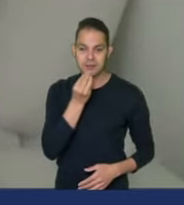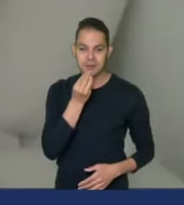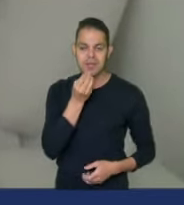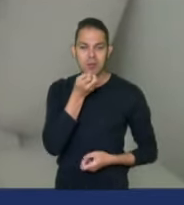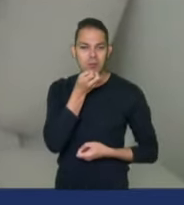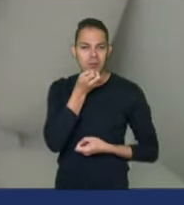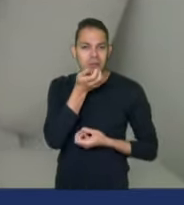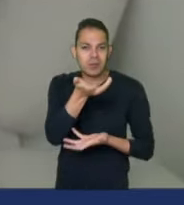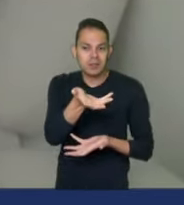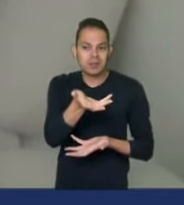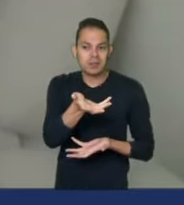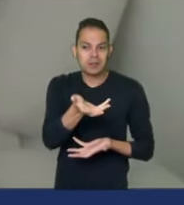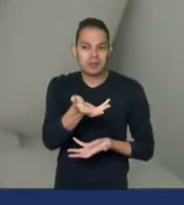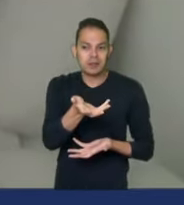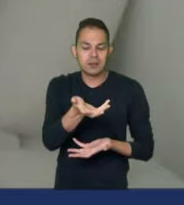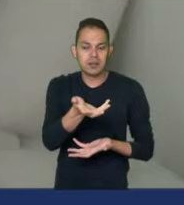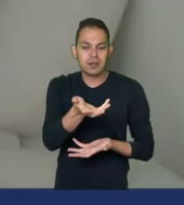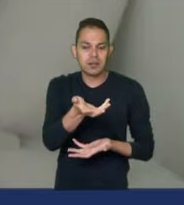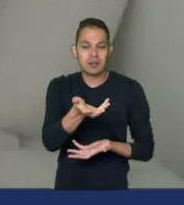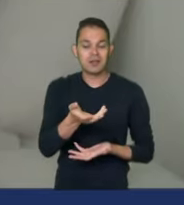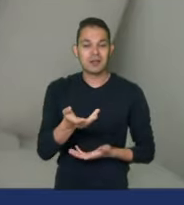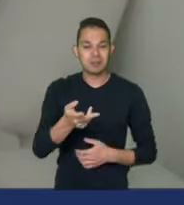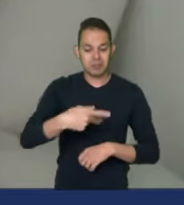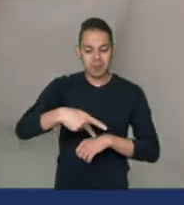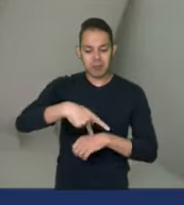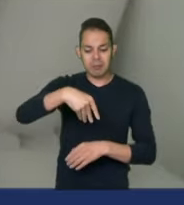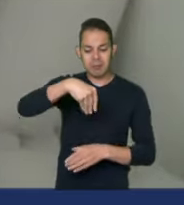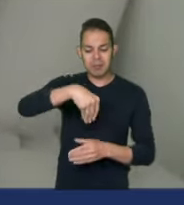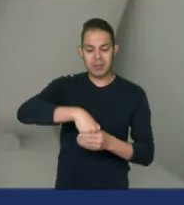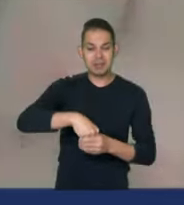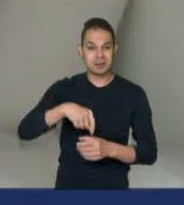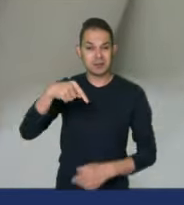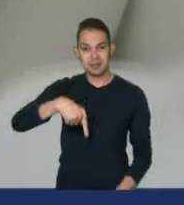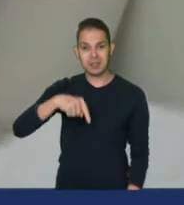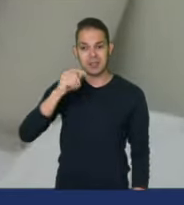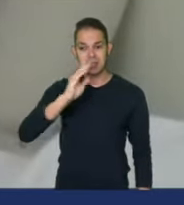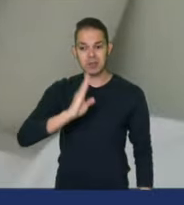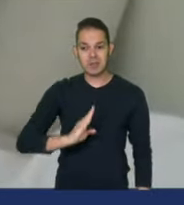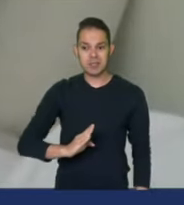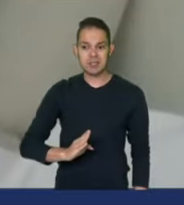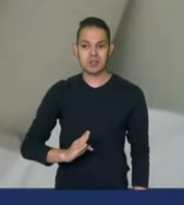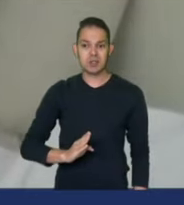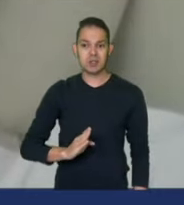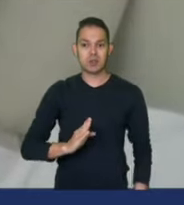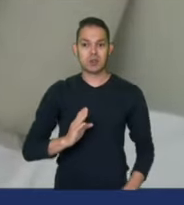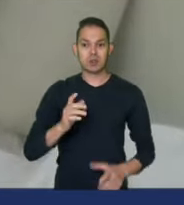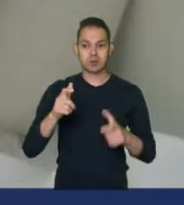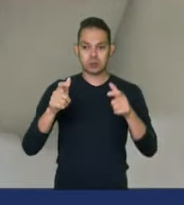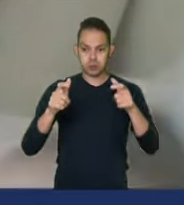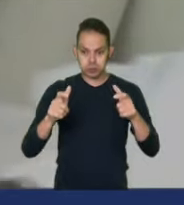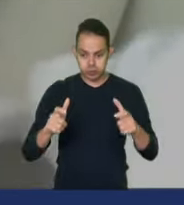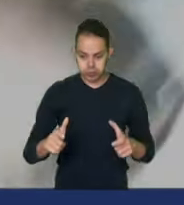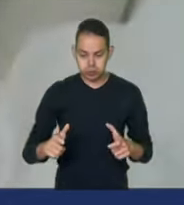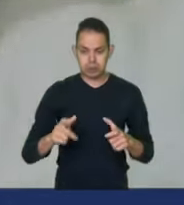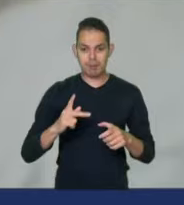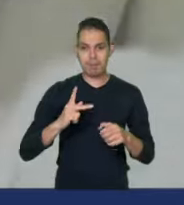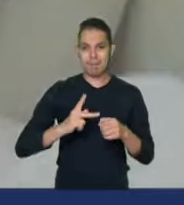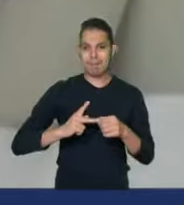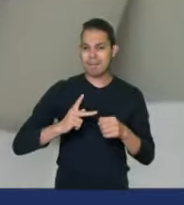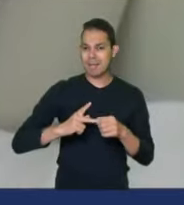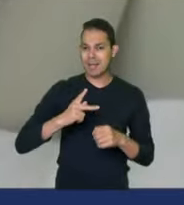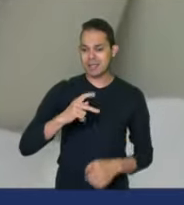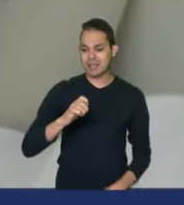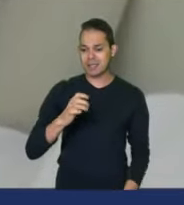aqui de viver num país, né, que tem os melhores reservatórios de petróleo do mundo, tem os